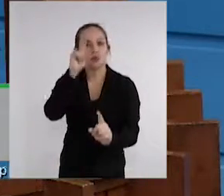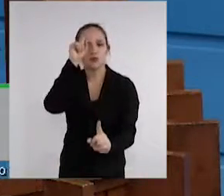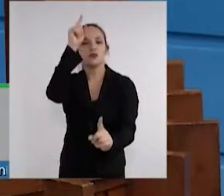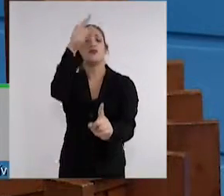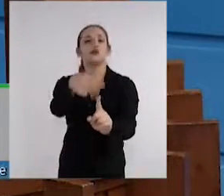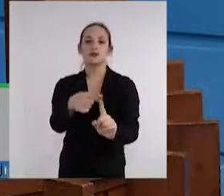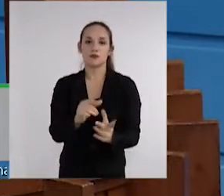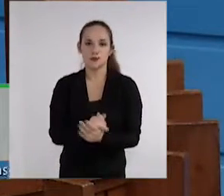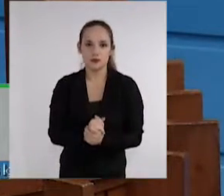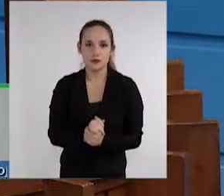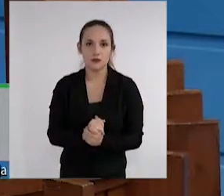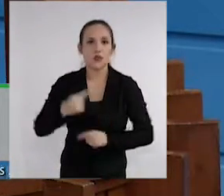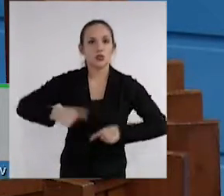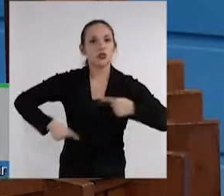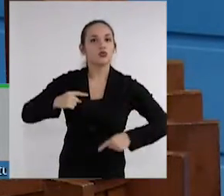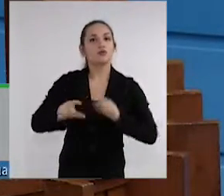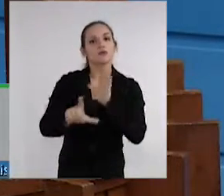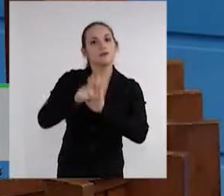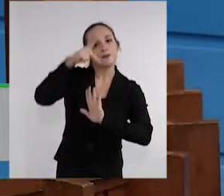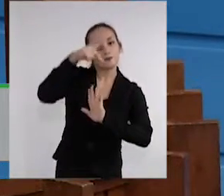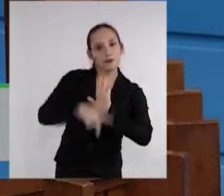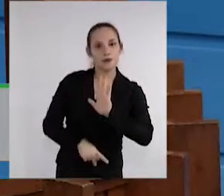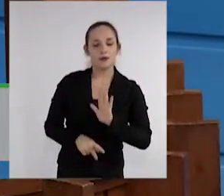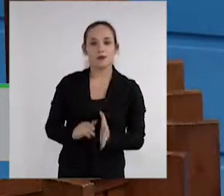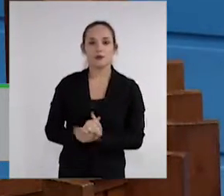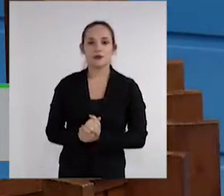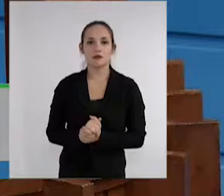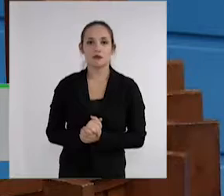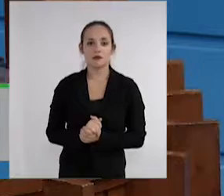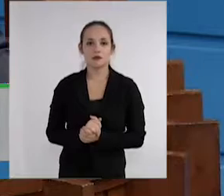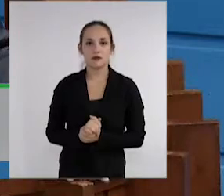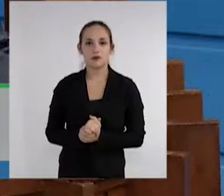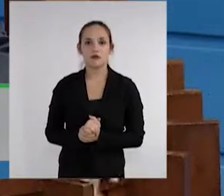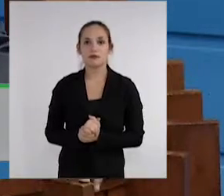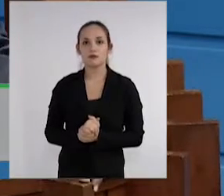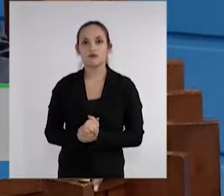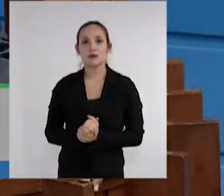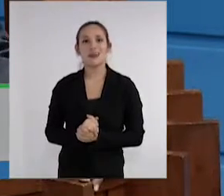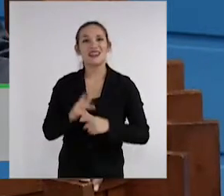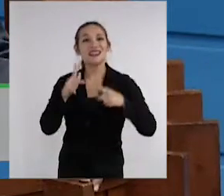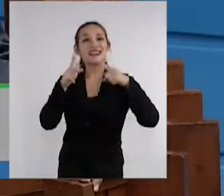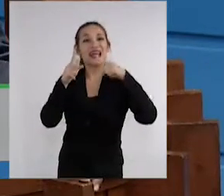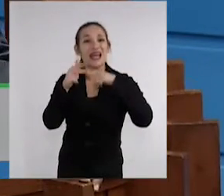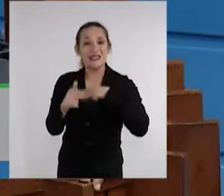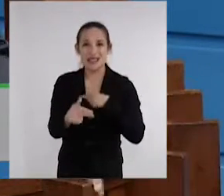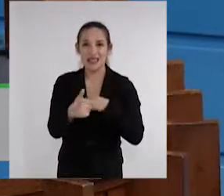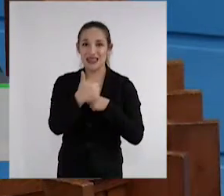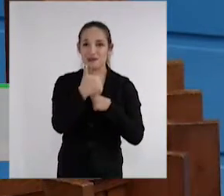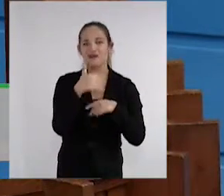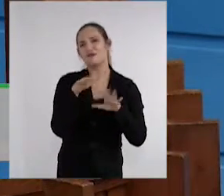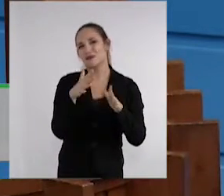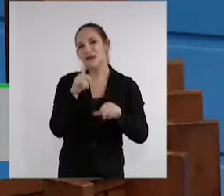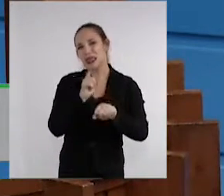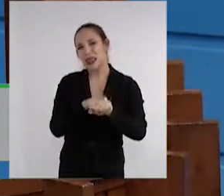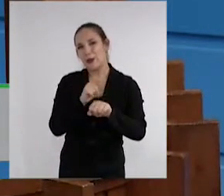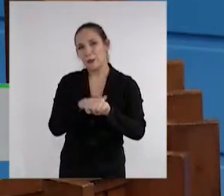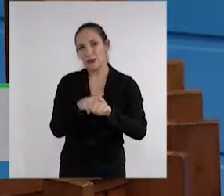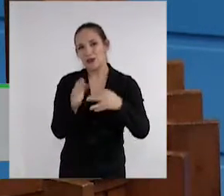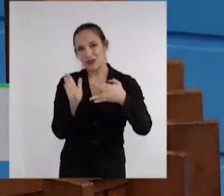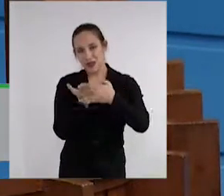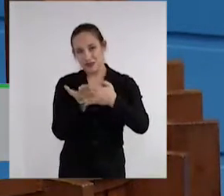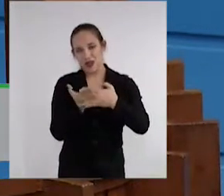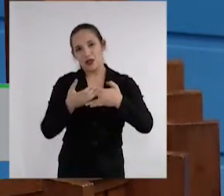foco, discutir o projeto de lei que nós apresentamos, propondo a suspensão por 10 anos da extração do gás de xisto